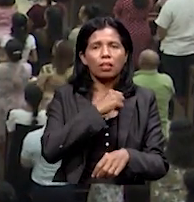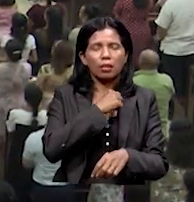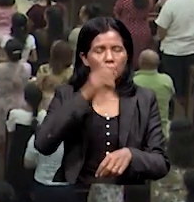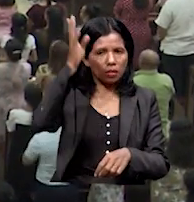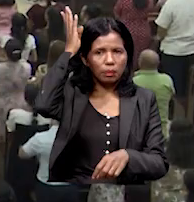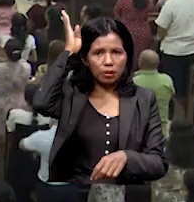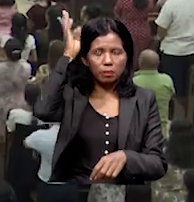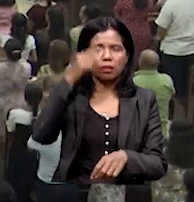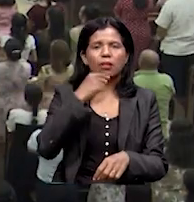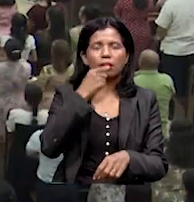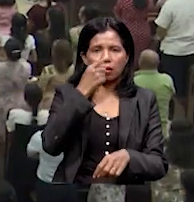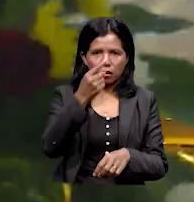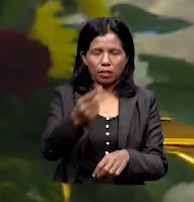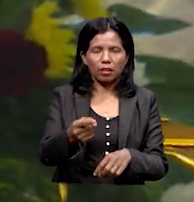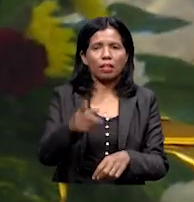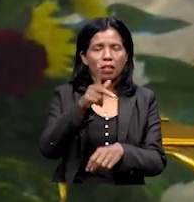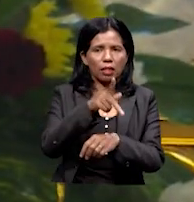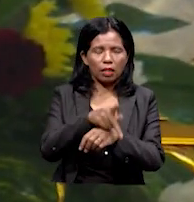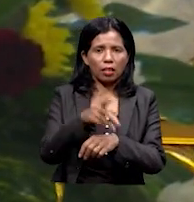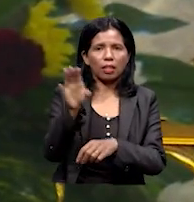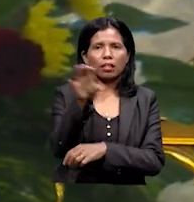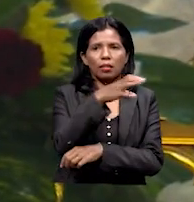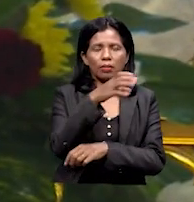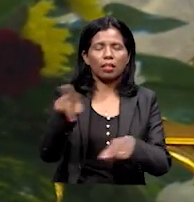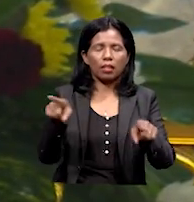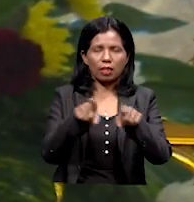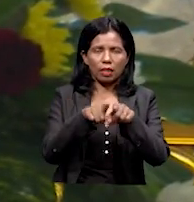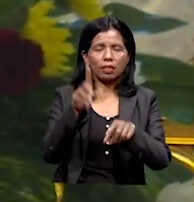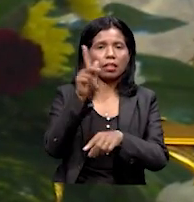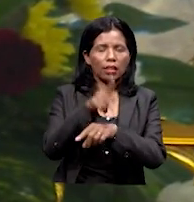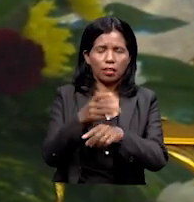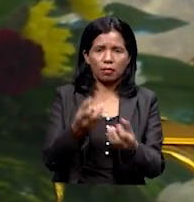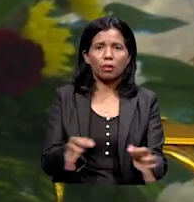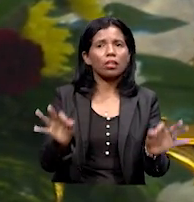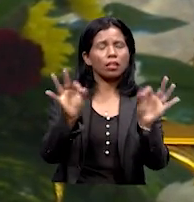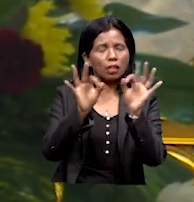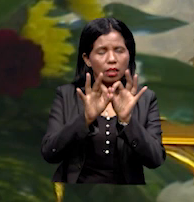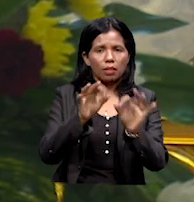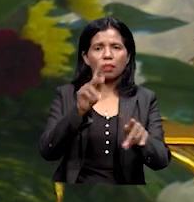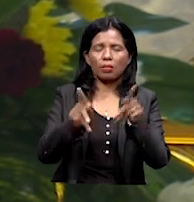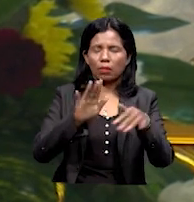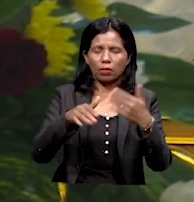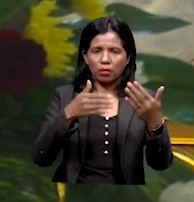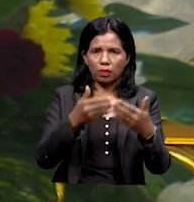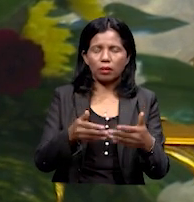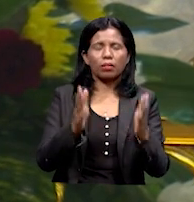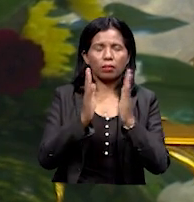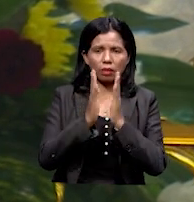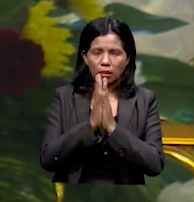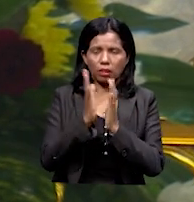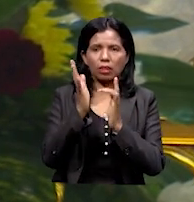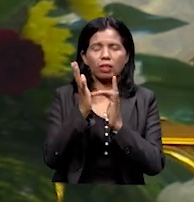Silva STB Hatete, Kalang Natal hanesan kalang ida nebe importante basarane sira hodi adora kosokuang na Jesus